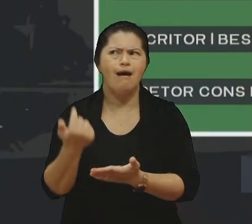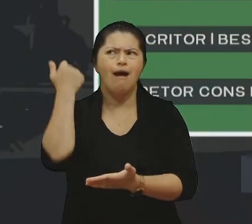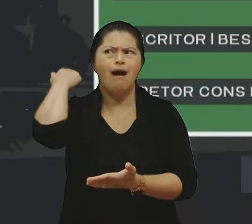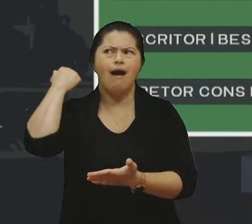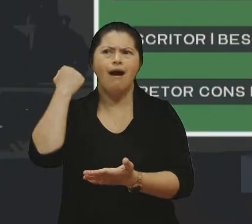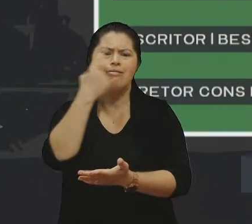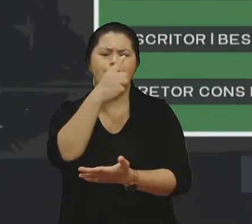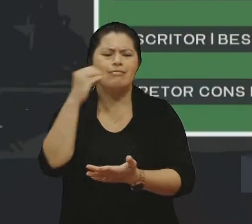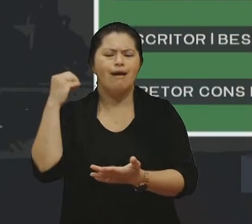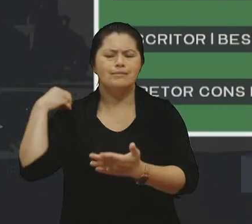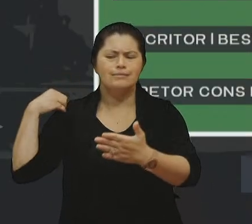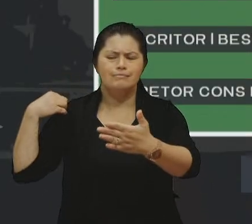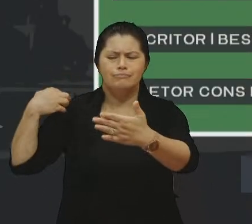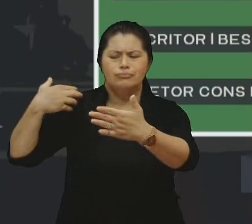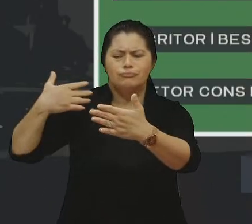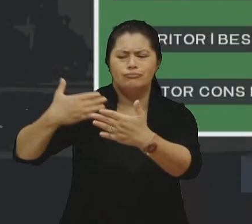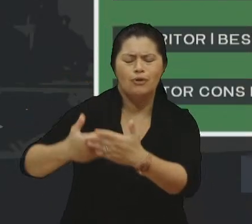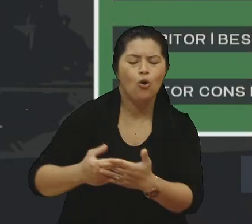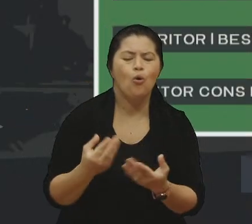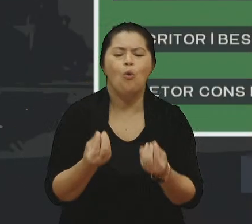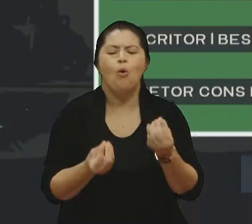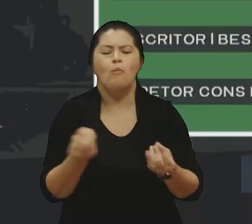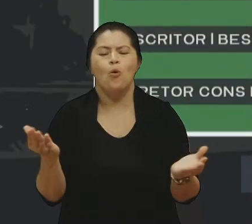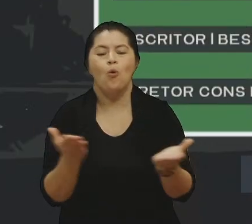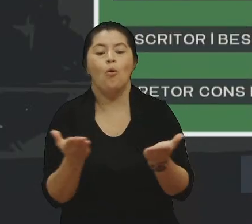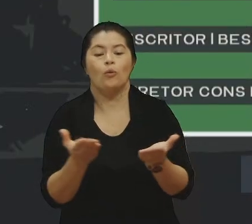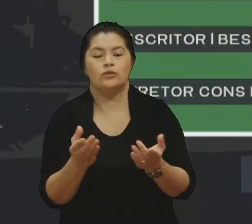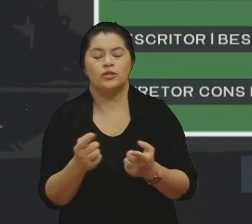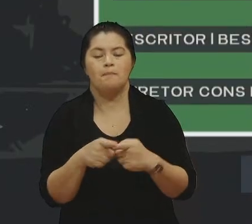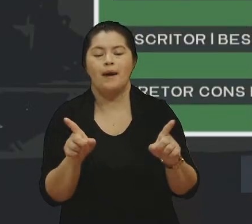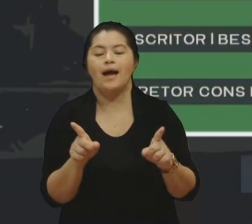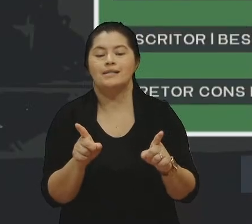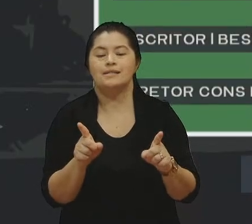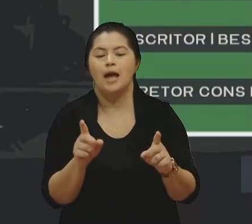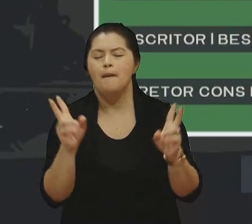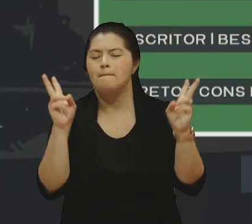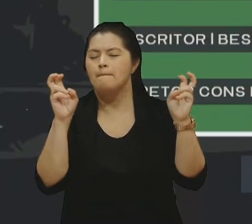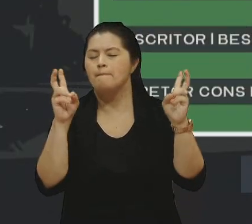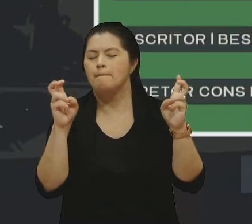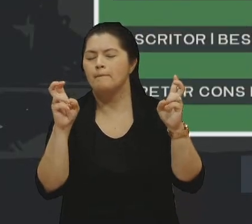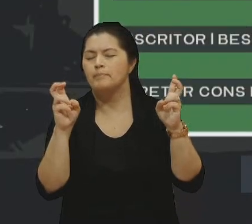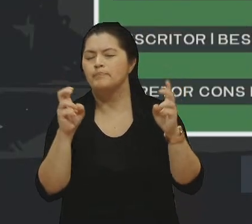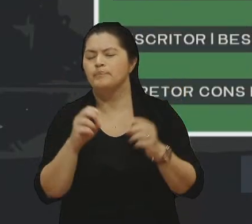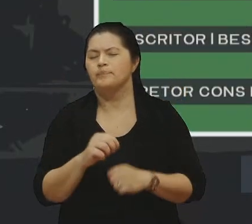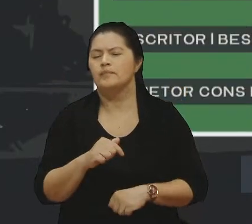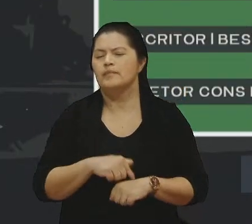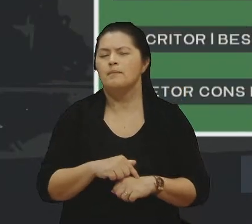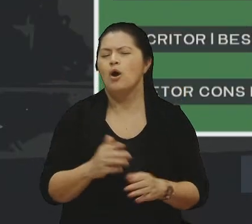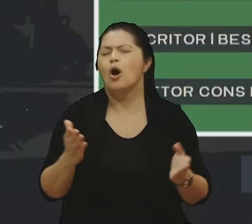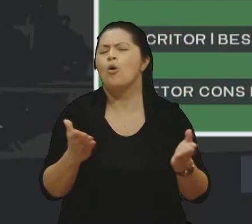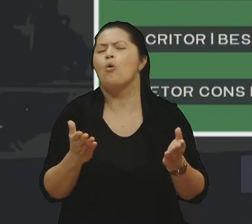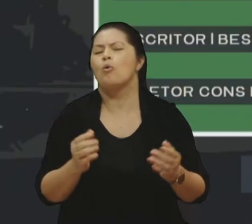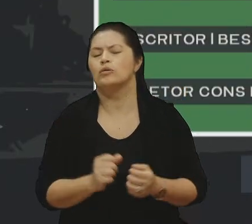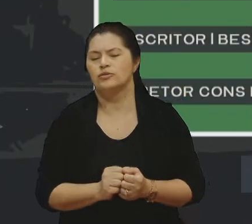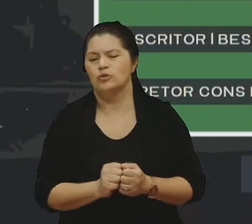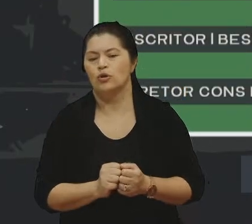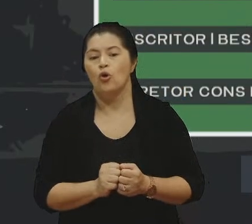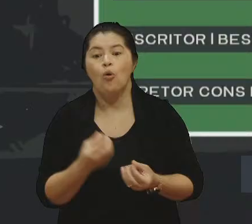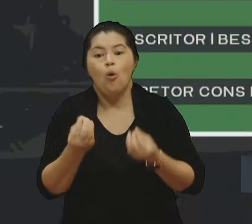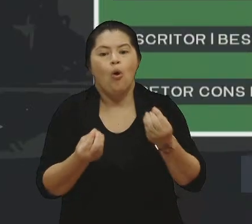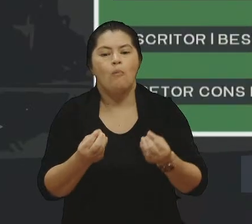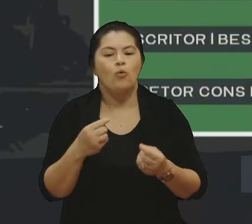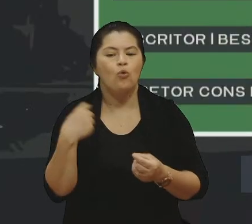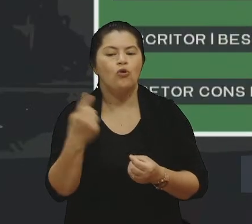gosto de mostrar como é que nós estamos hoje, mas o nosso principal papo não é sobre esse momento aqui, o nosso principal papo é como que a gente chegou